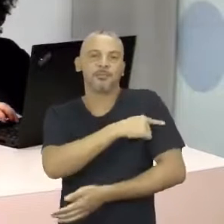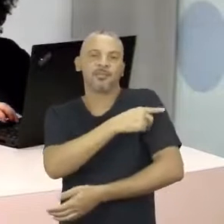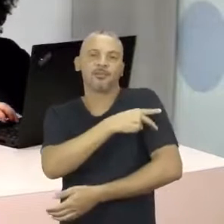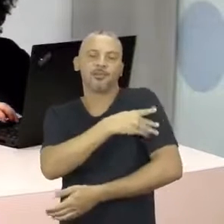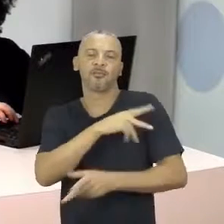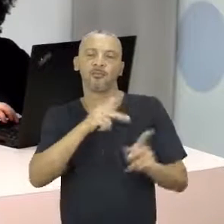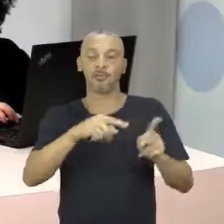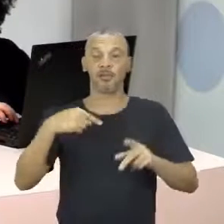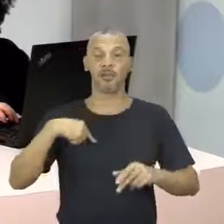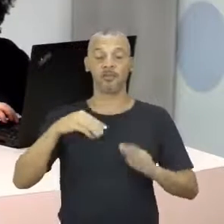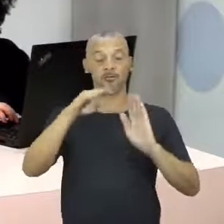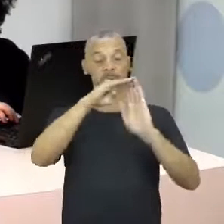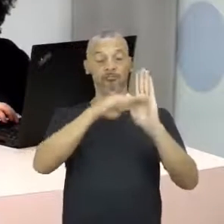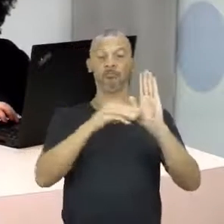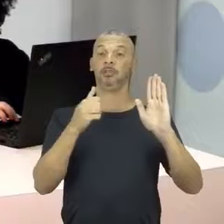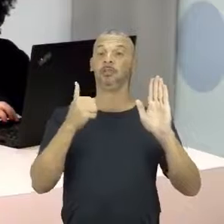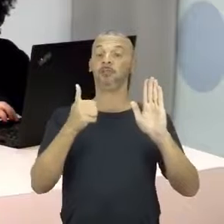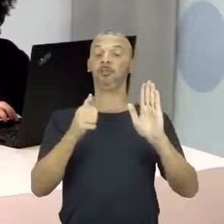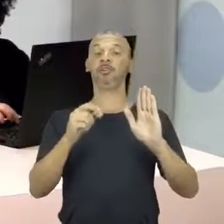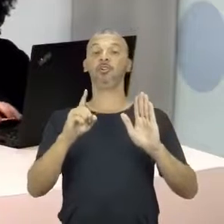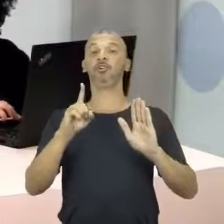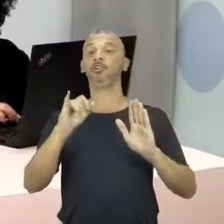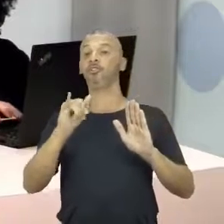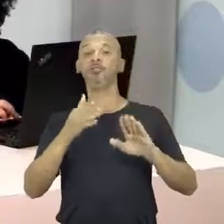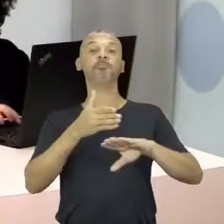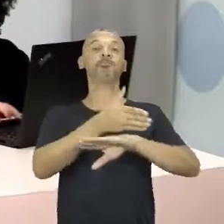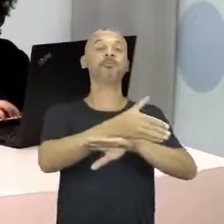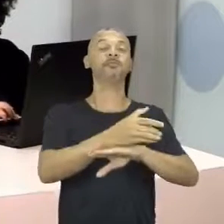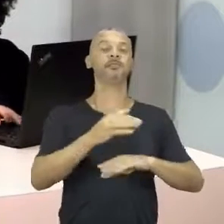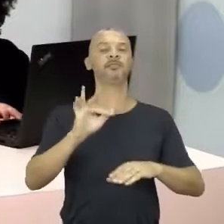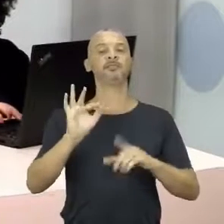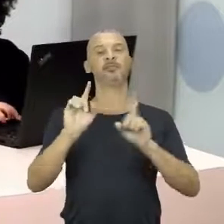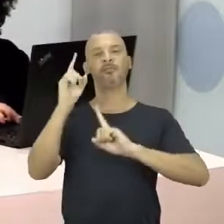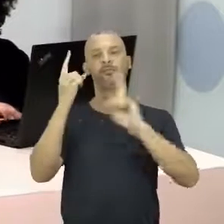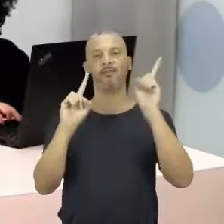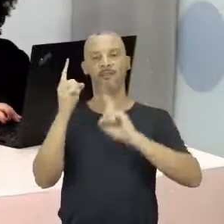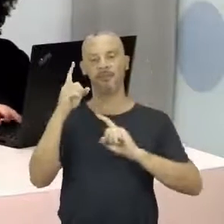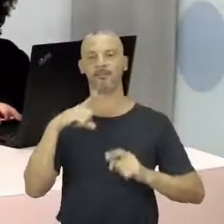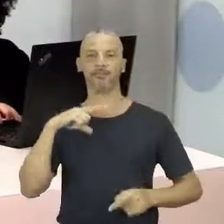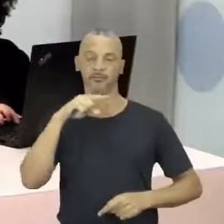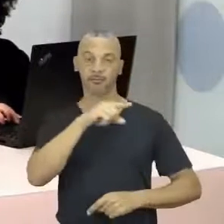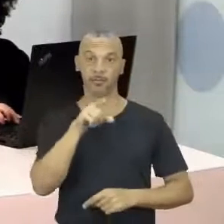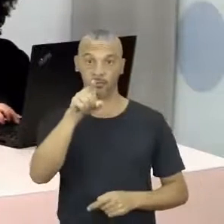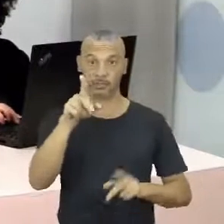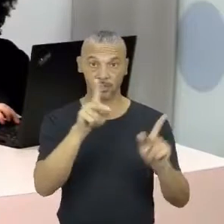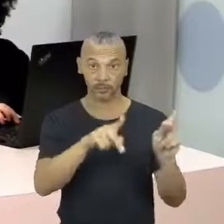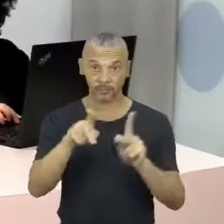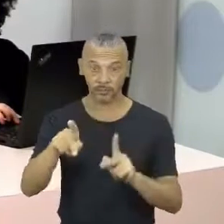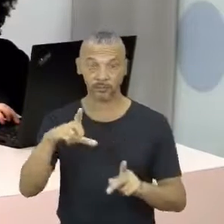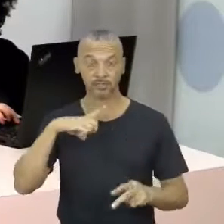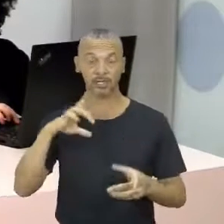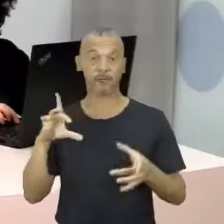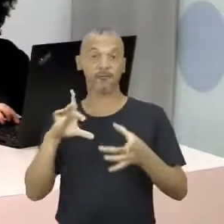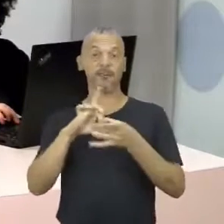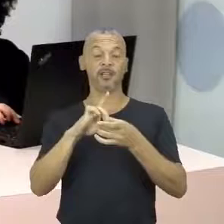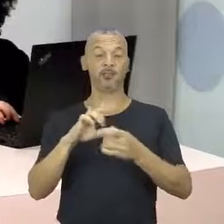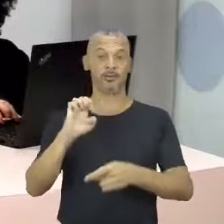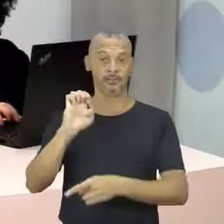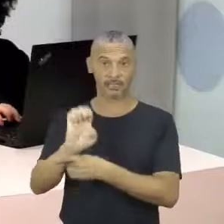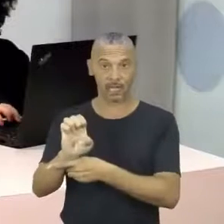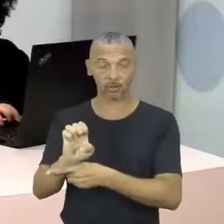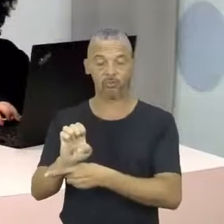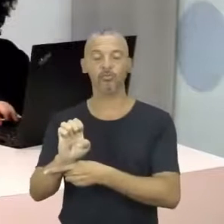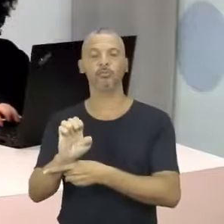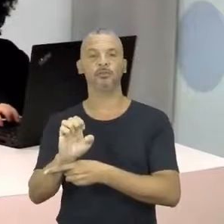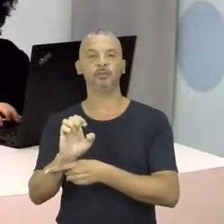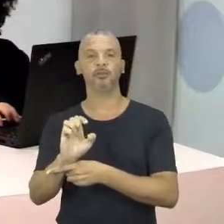minha classificação é boa. A atribuição de classes também vai ocorrer em fevereiro. Logo, professor, se você abrir um vínculo com o Estado, em